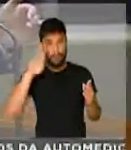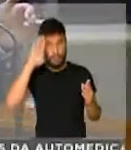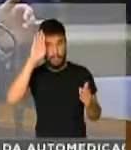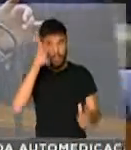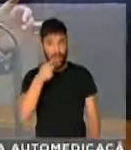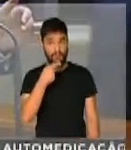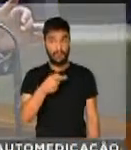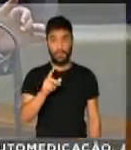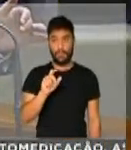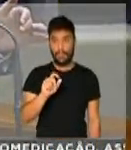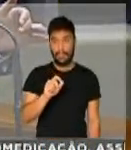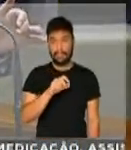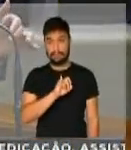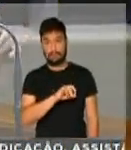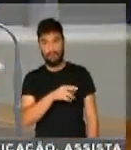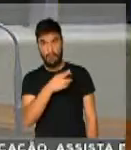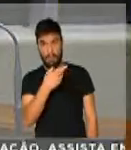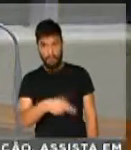que